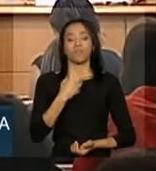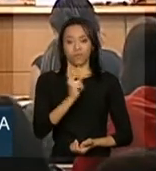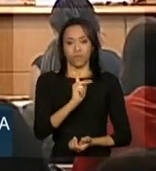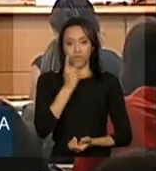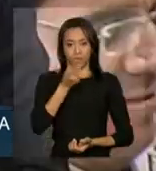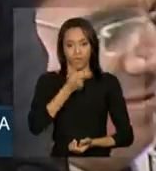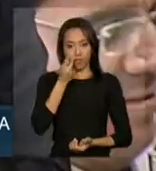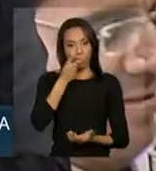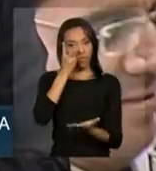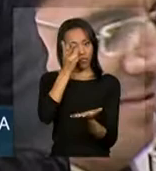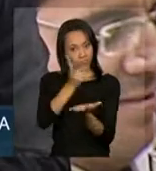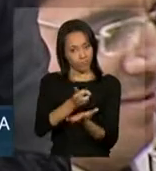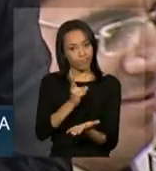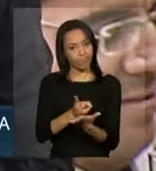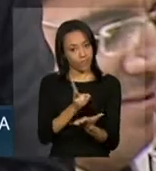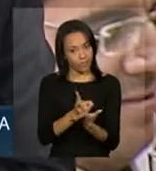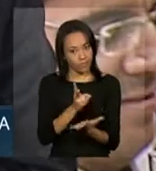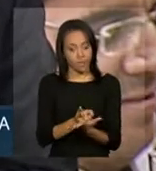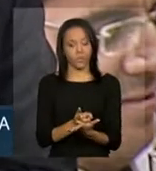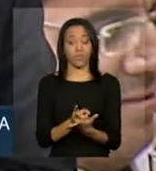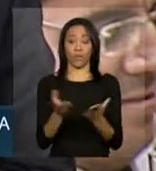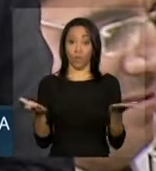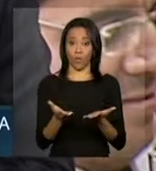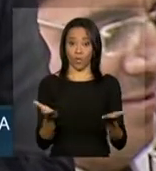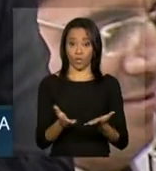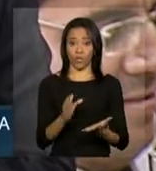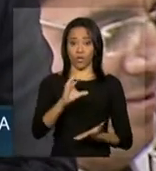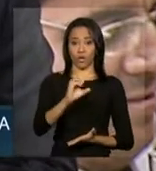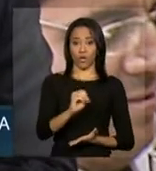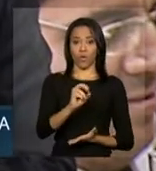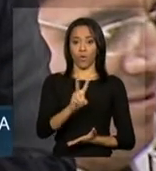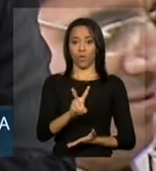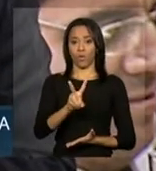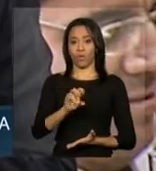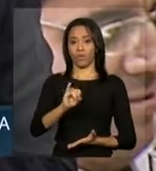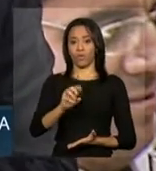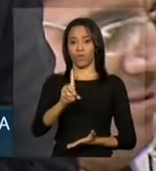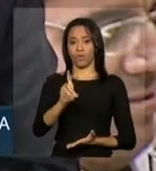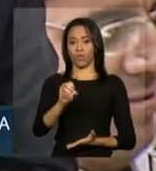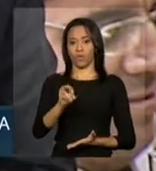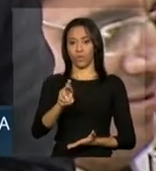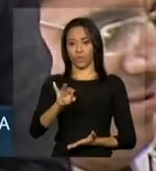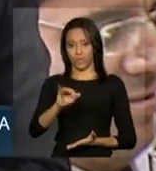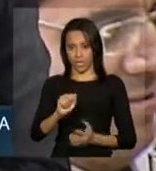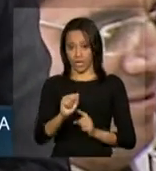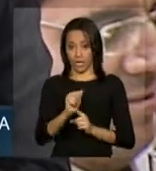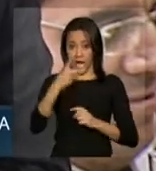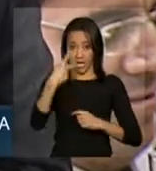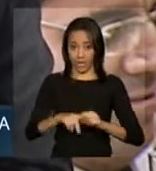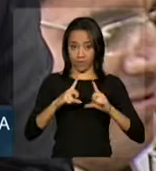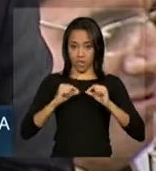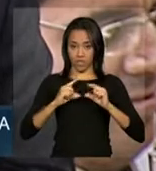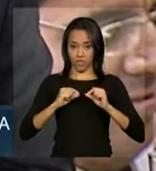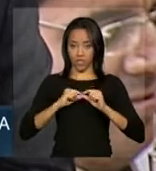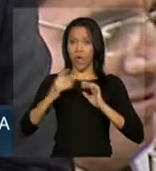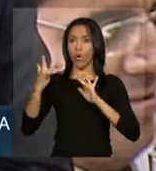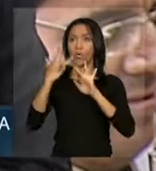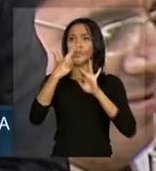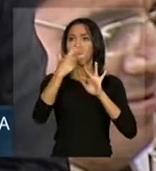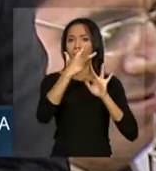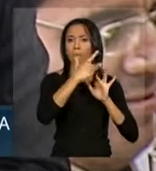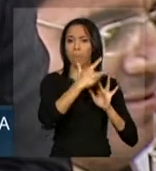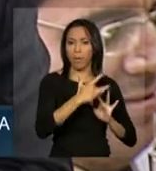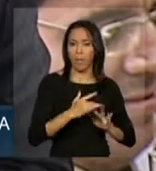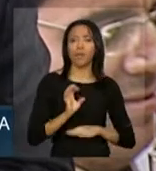ão repetindo né hoje a ouvidoria do ministério entrando em contato com cada município as coordenações estaduais